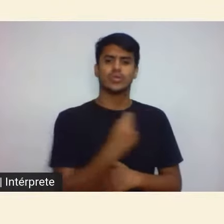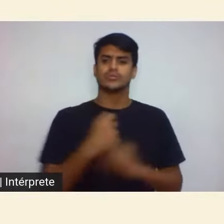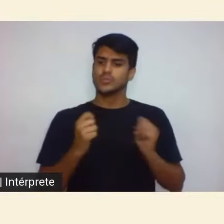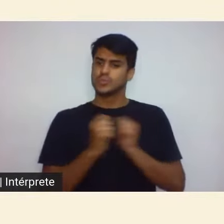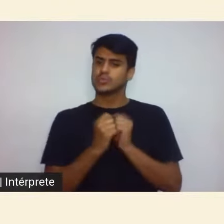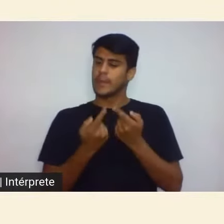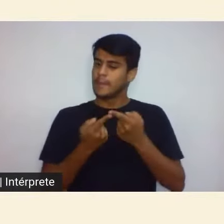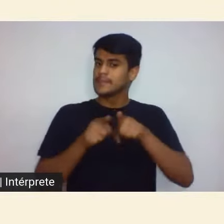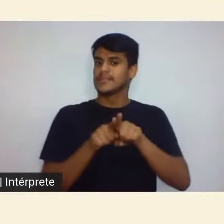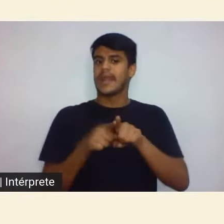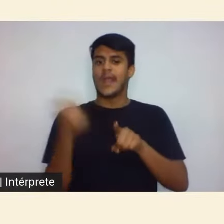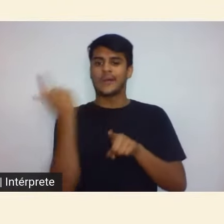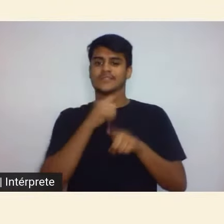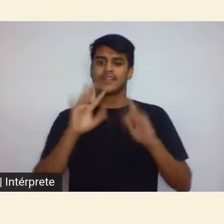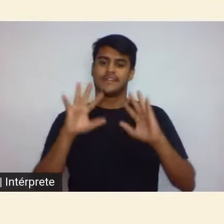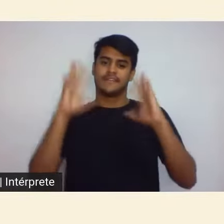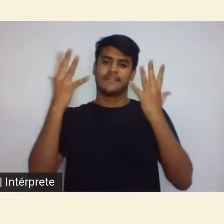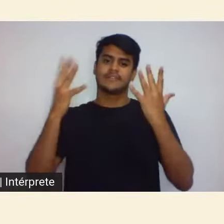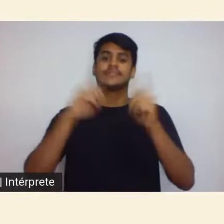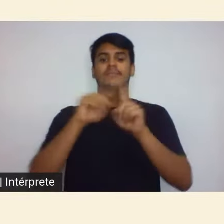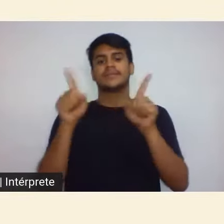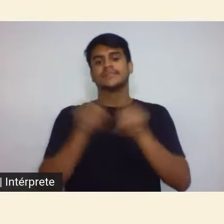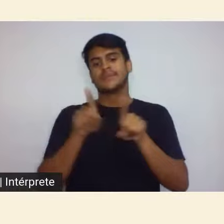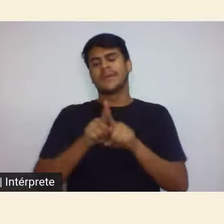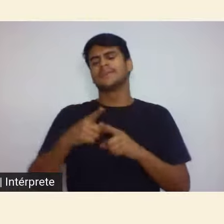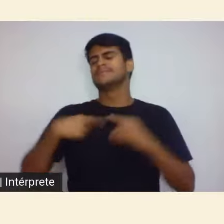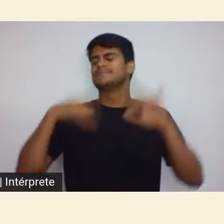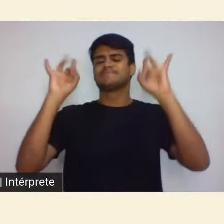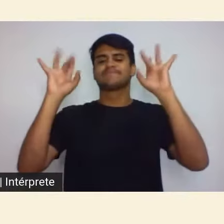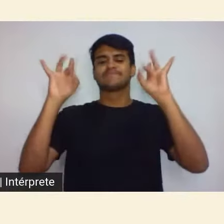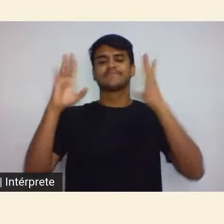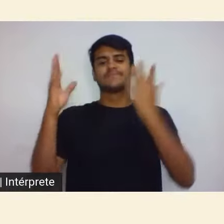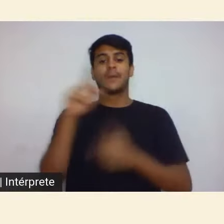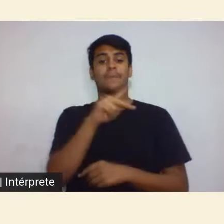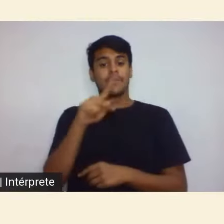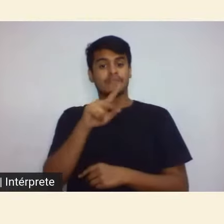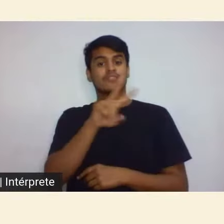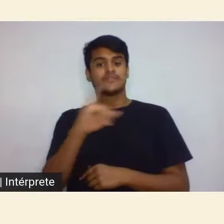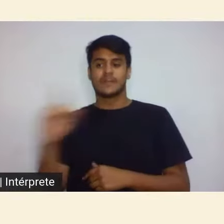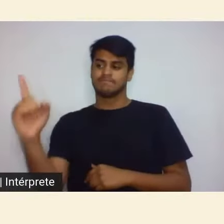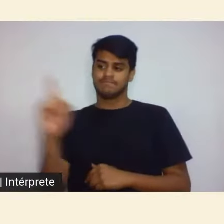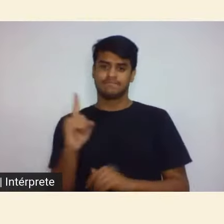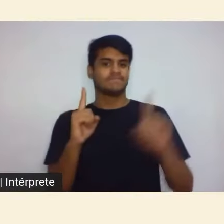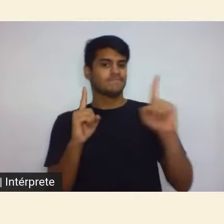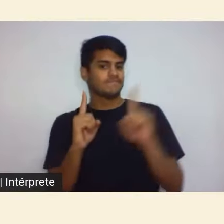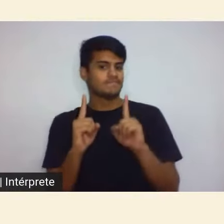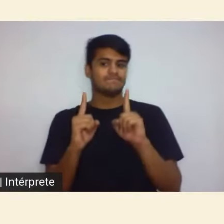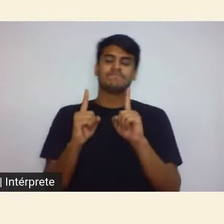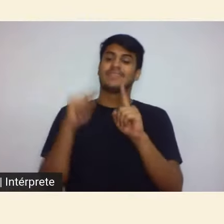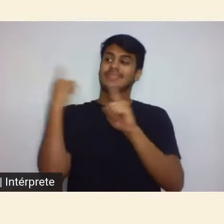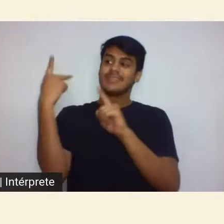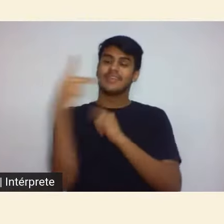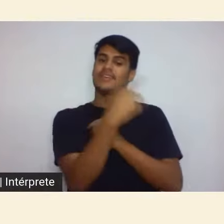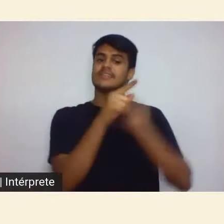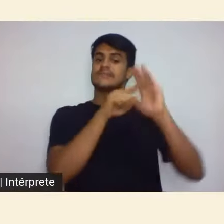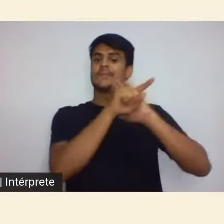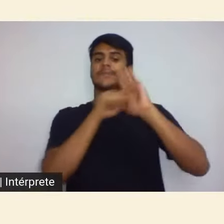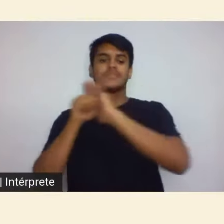acontecer, e especialmente aos professores que vão participar dessa mesa, vão trazer suas pesquisas e sua